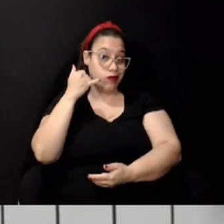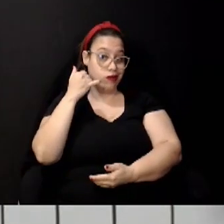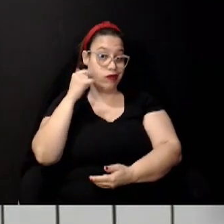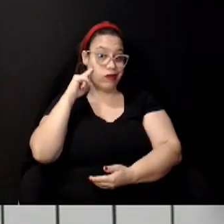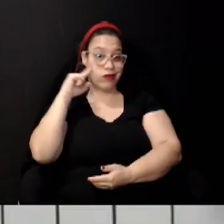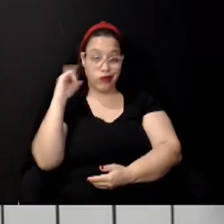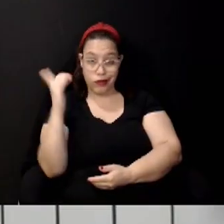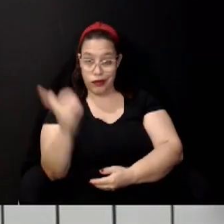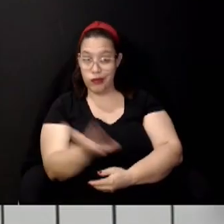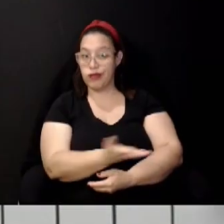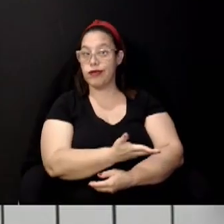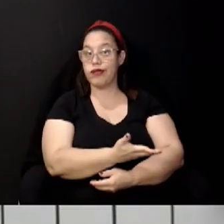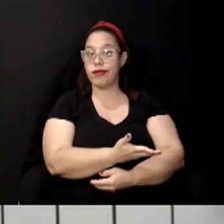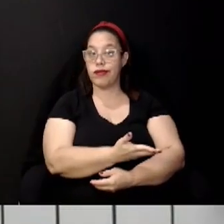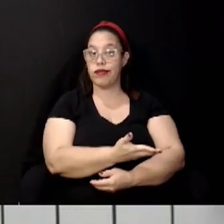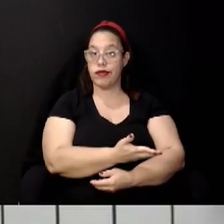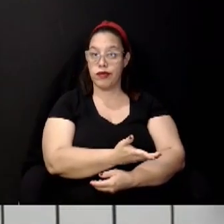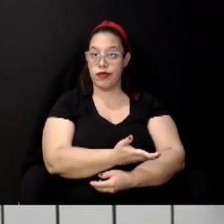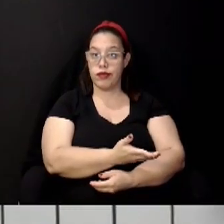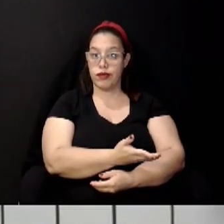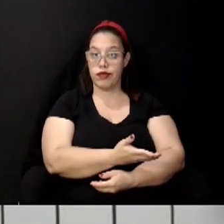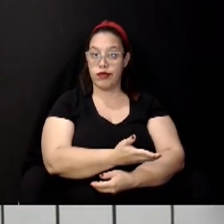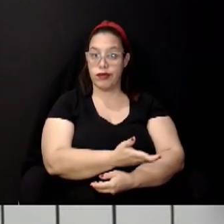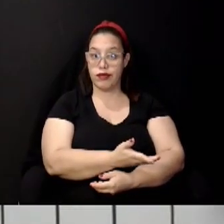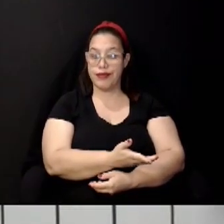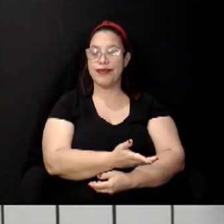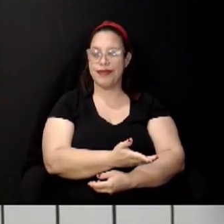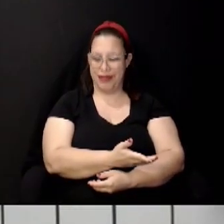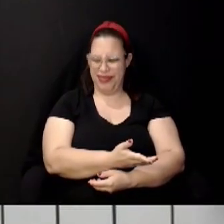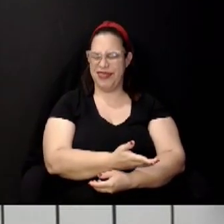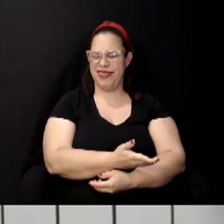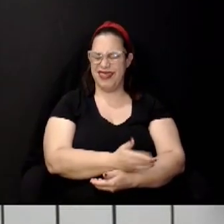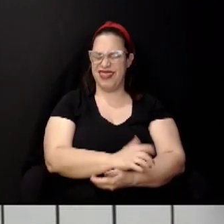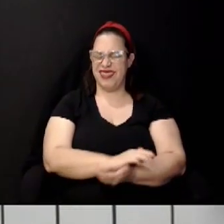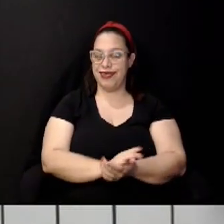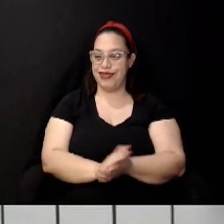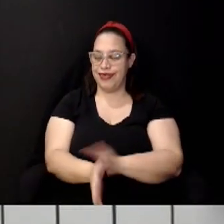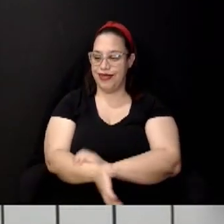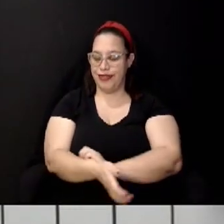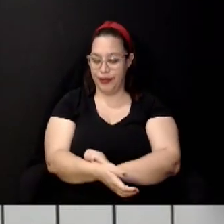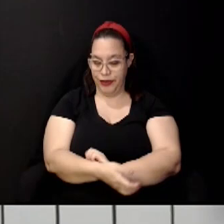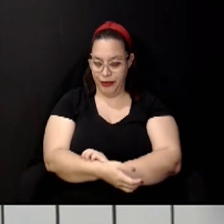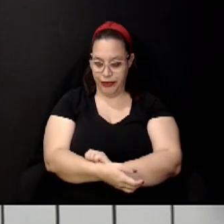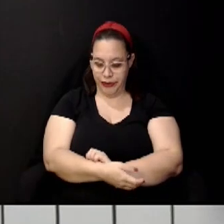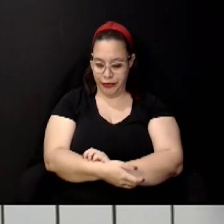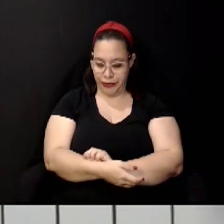que é de Campinas e região, pode ir direto, o número está aqui embaixo da sua tela,